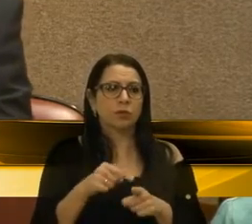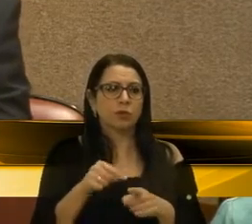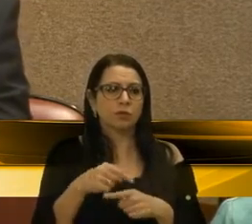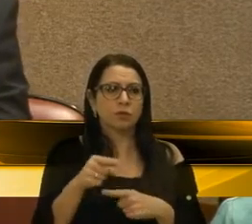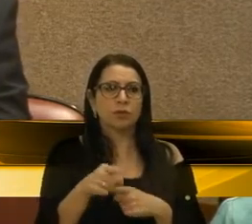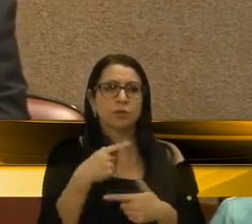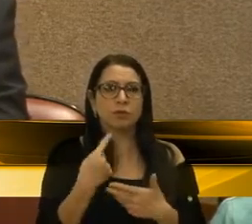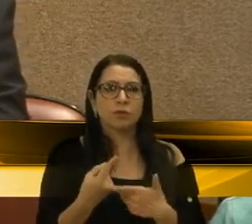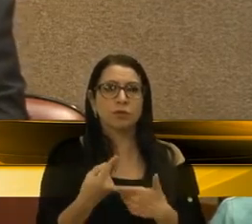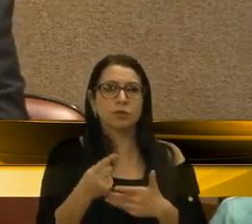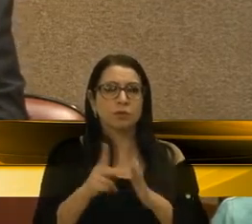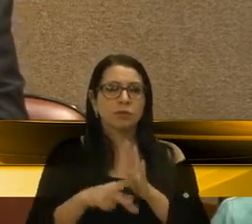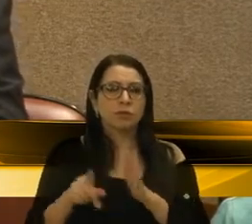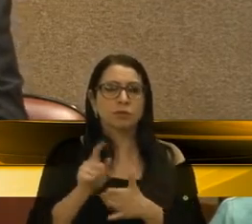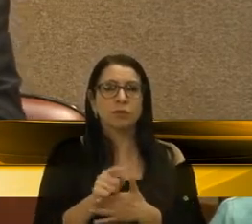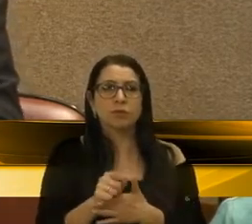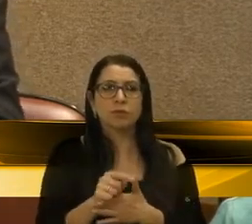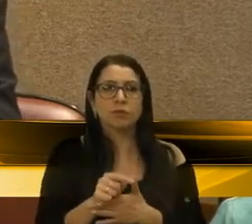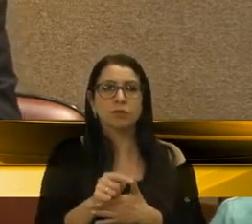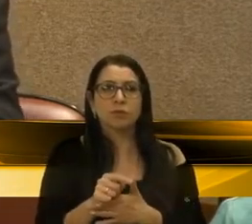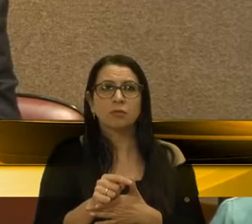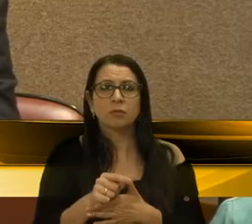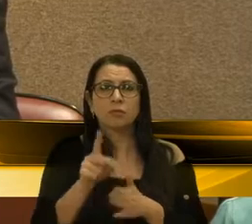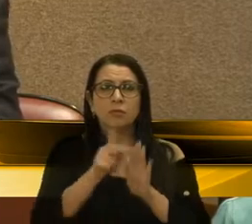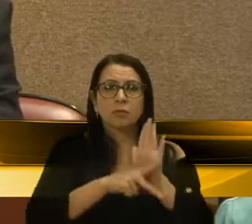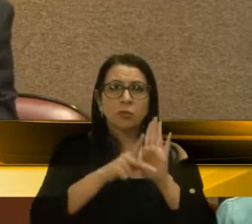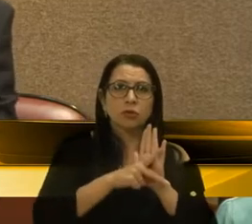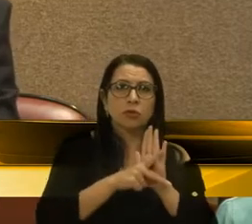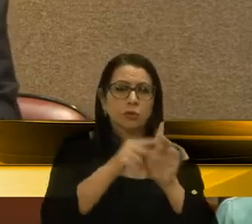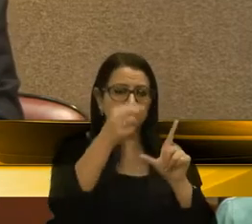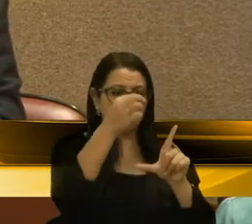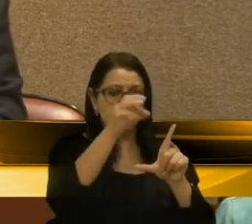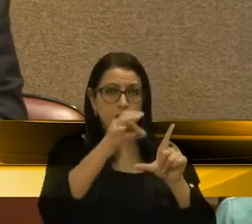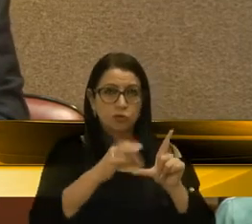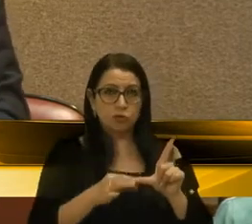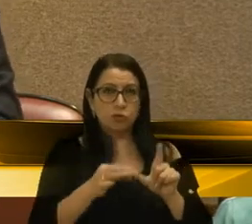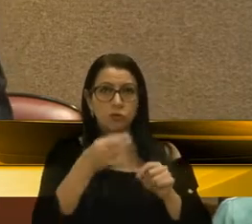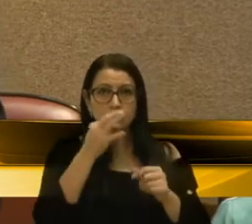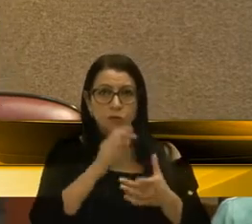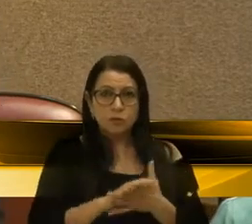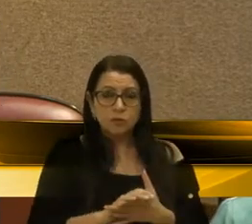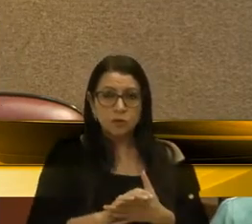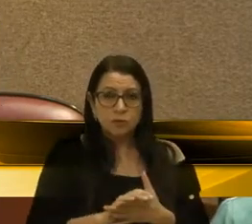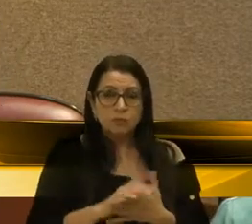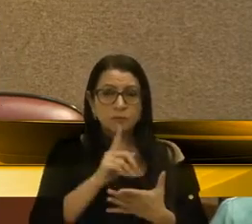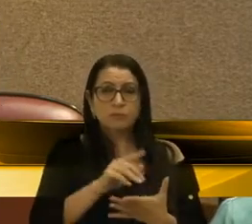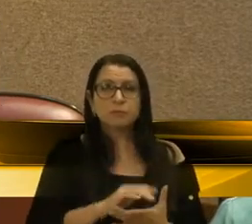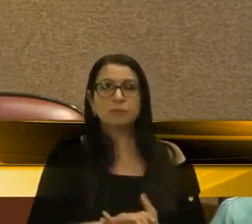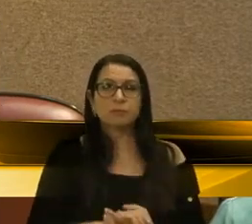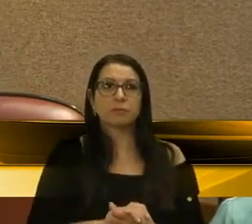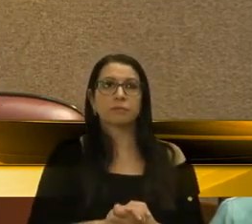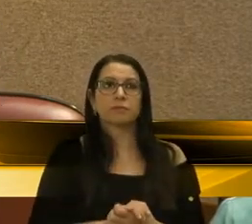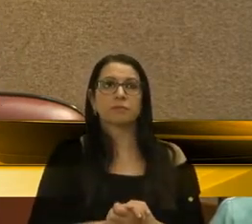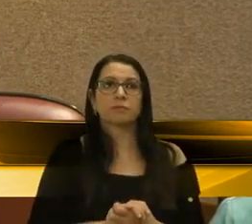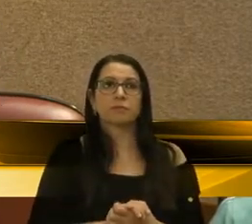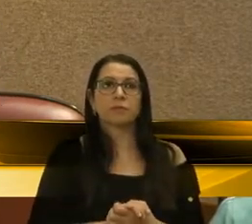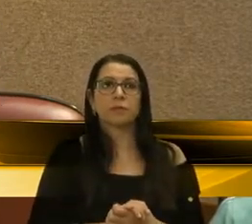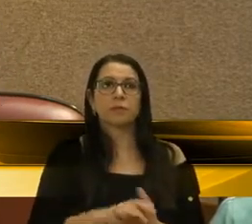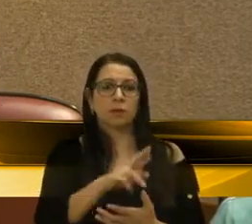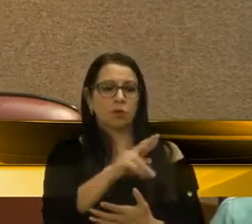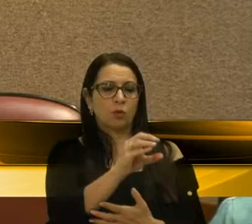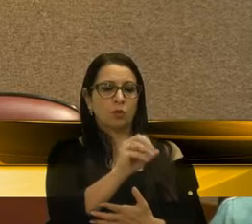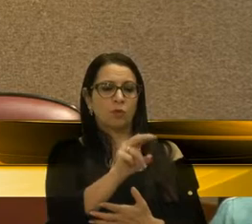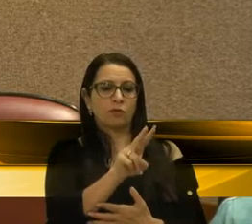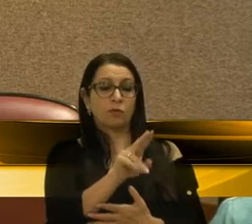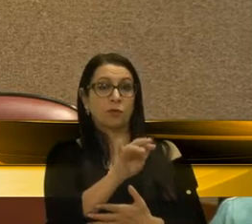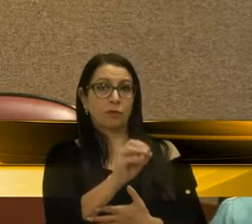do Porto de Torres, que é um projeto logístico com Caxias do Sul. Mas o senhor vai a Rovigo ver